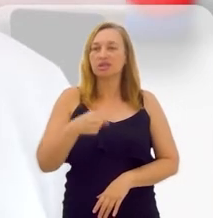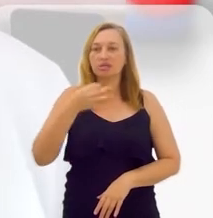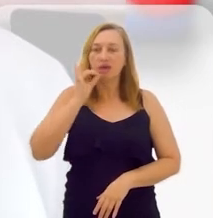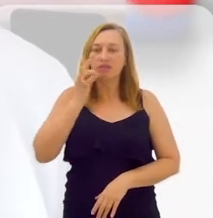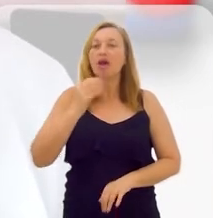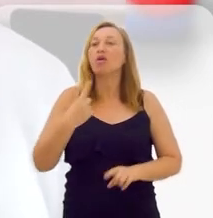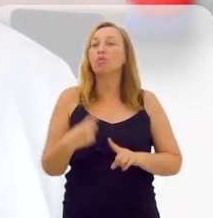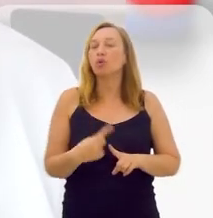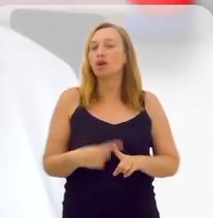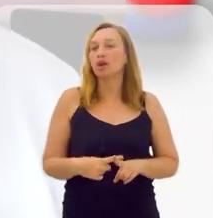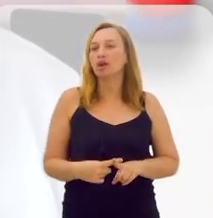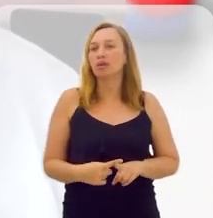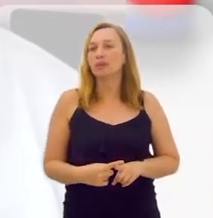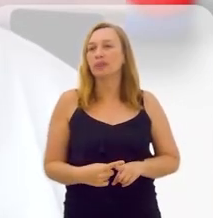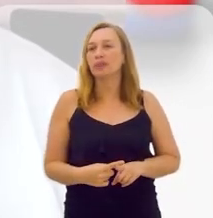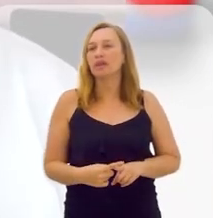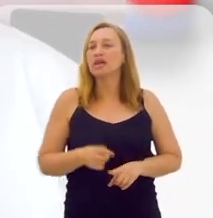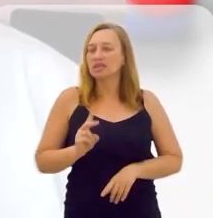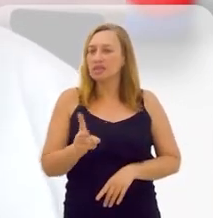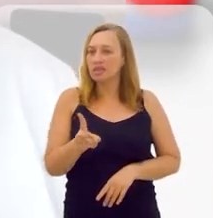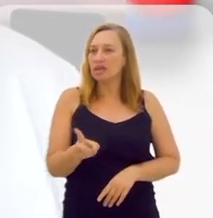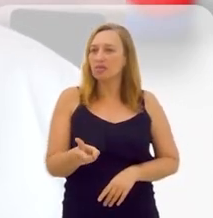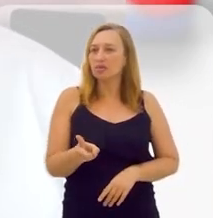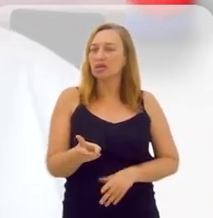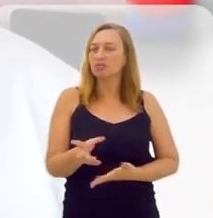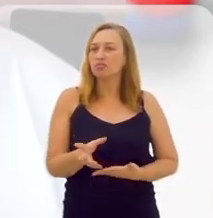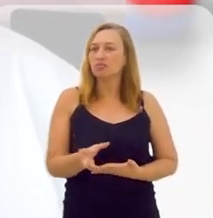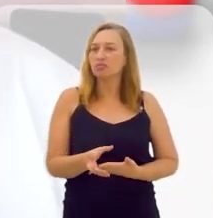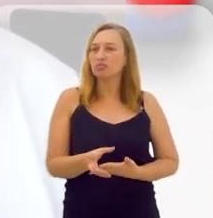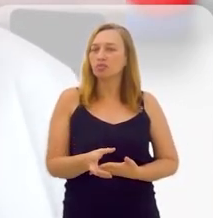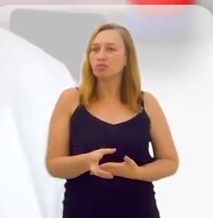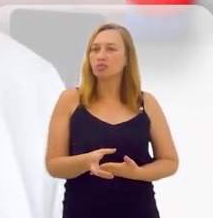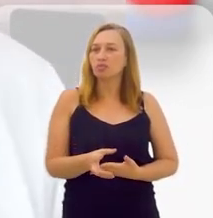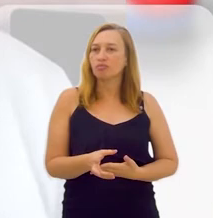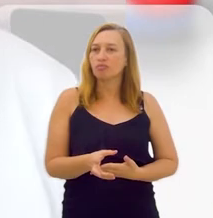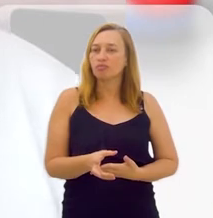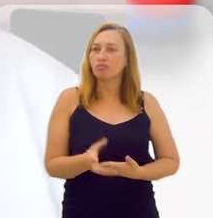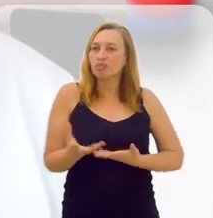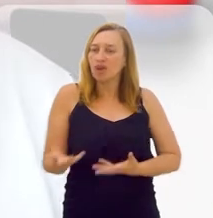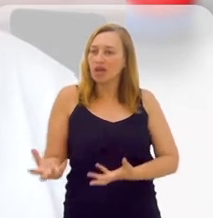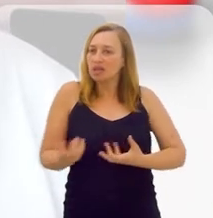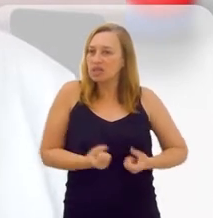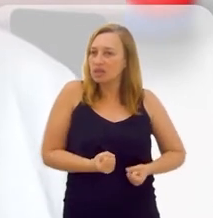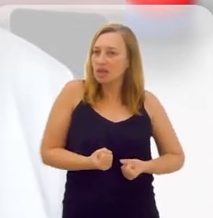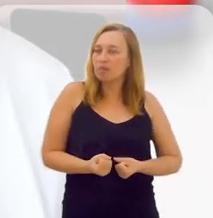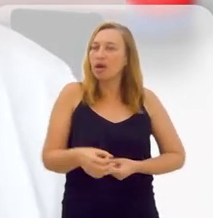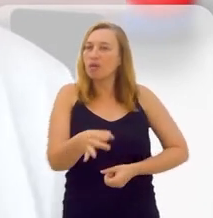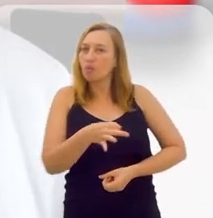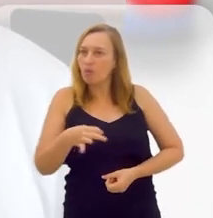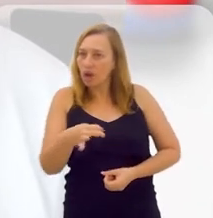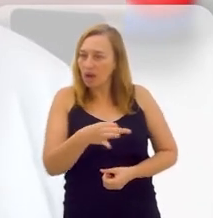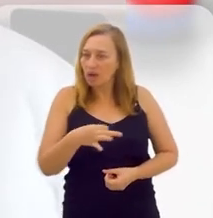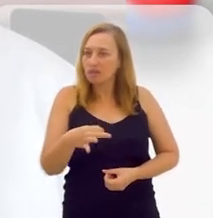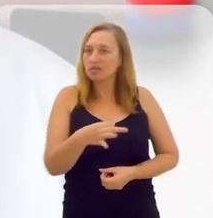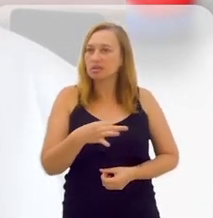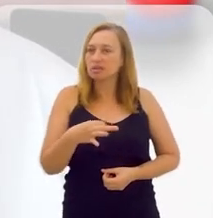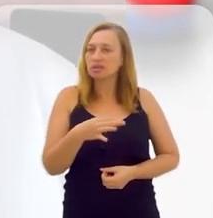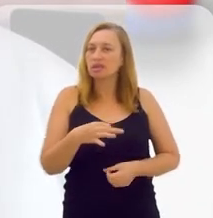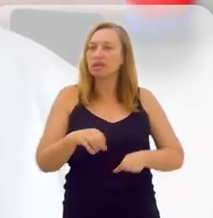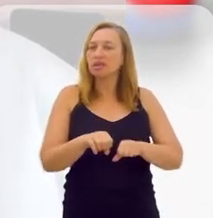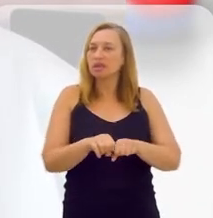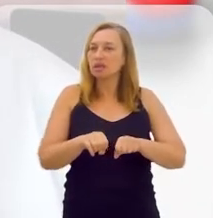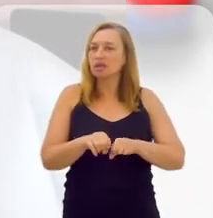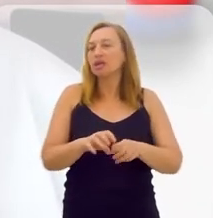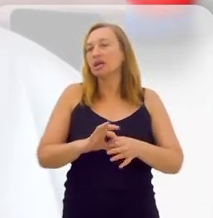café, sim, porque sempre quando as pessoas recebem a moeda, né,